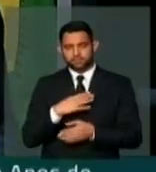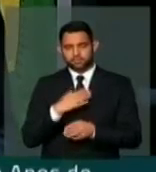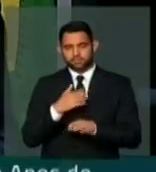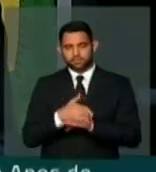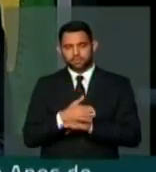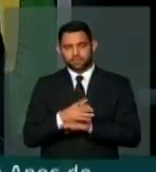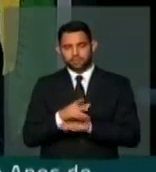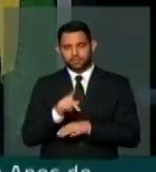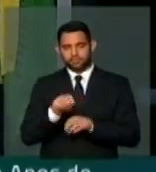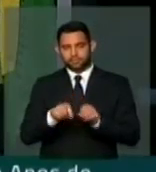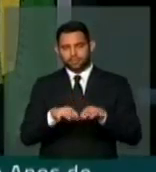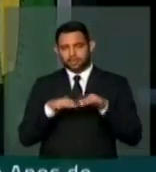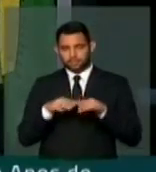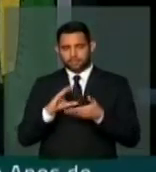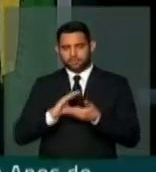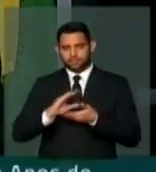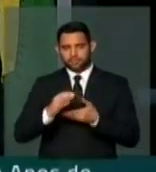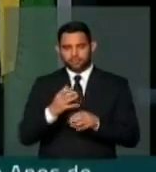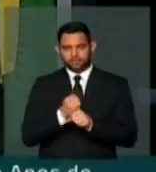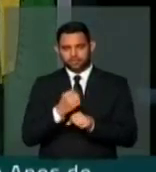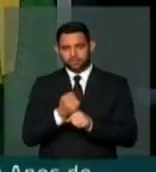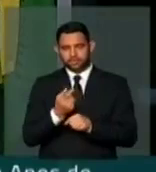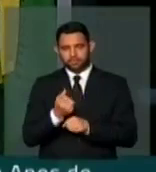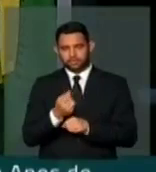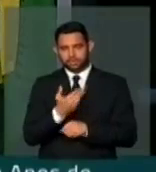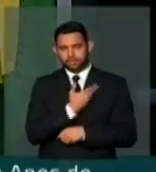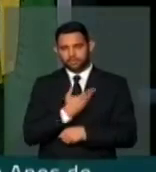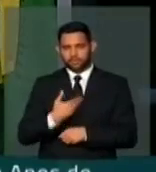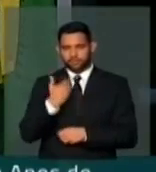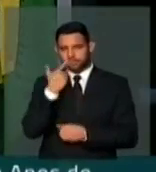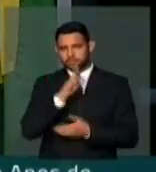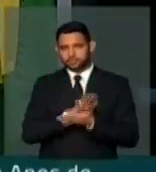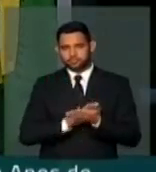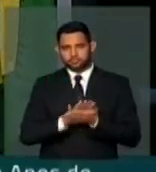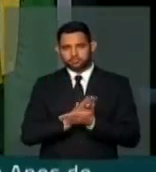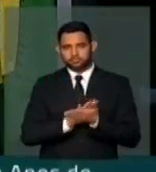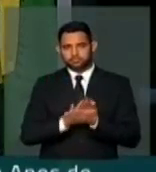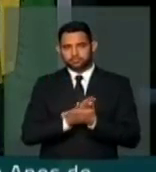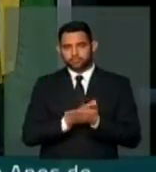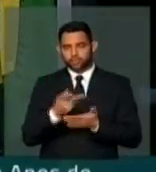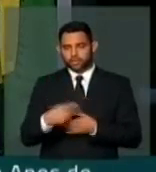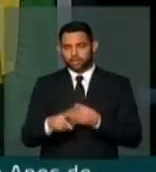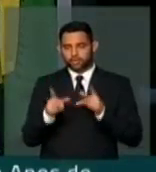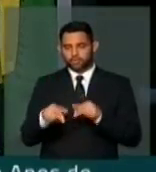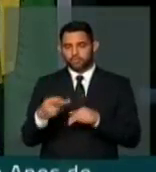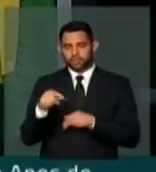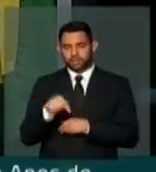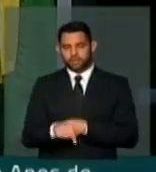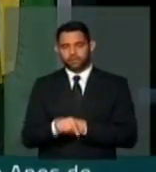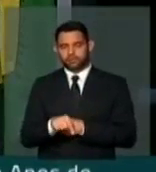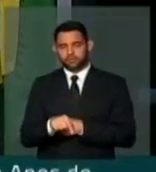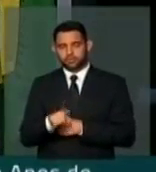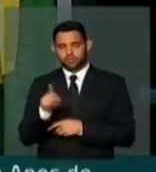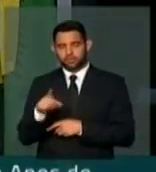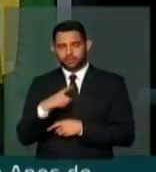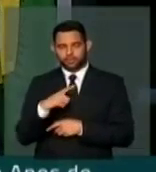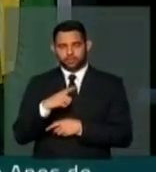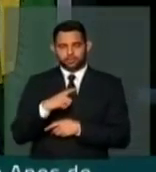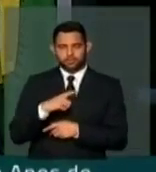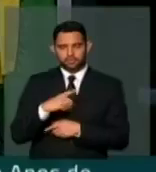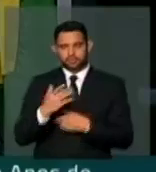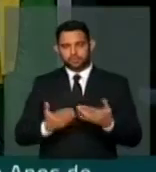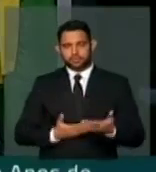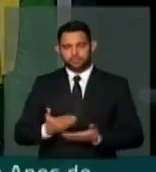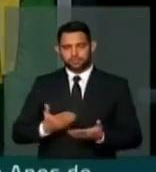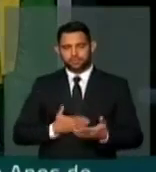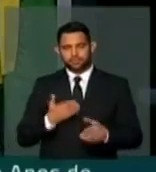ou o parlamento não dá orçamento, e o governo não funciona. Não é como aqui, lá os funcionários vão para casa